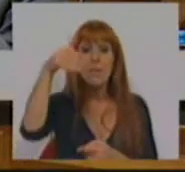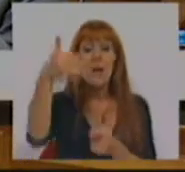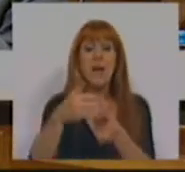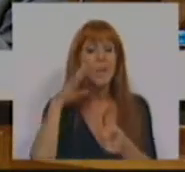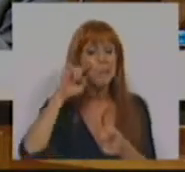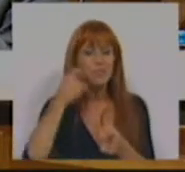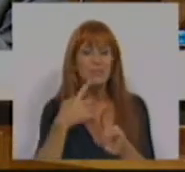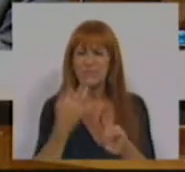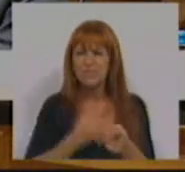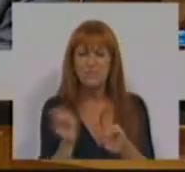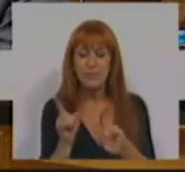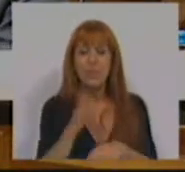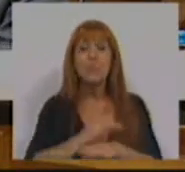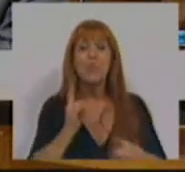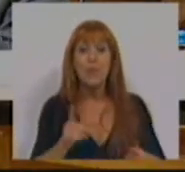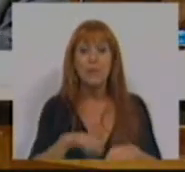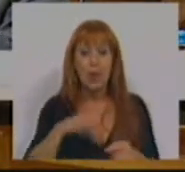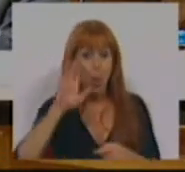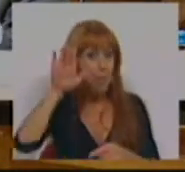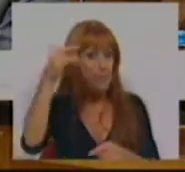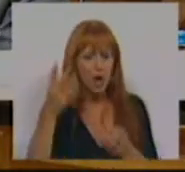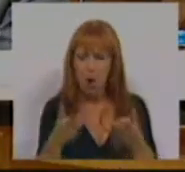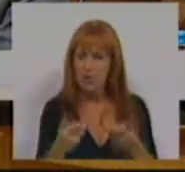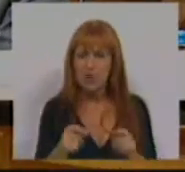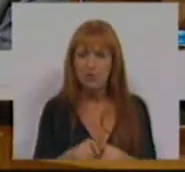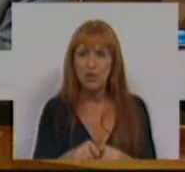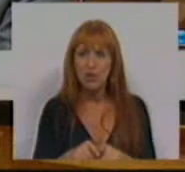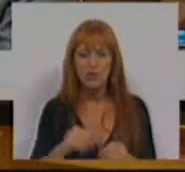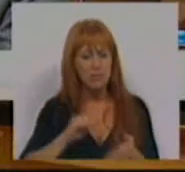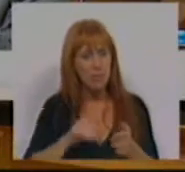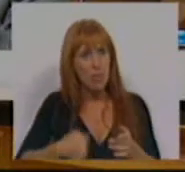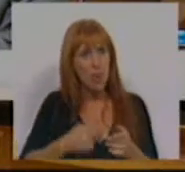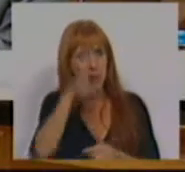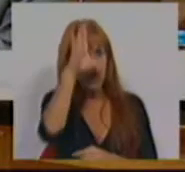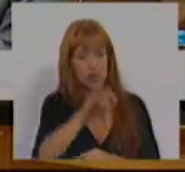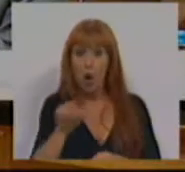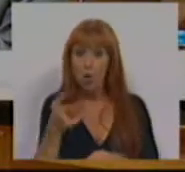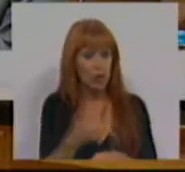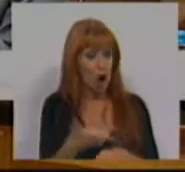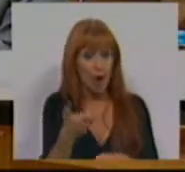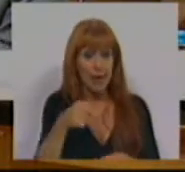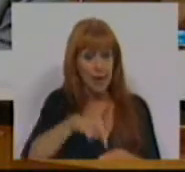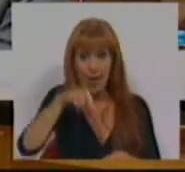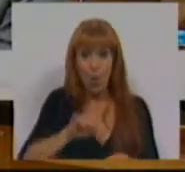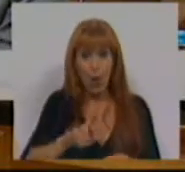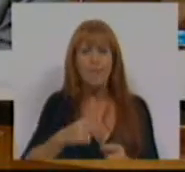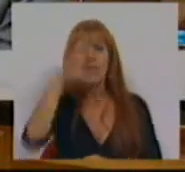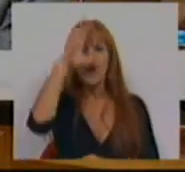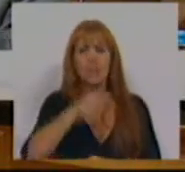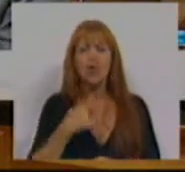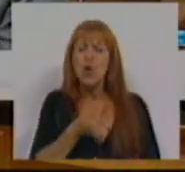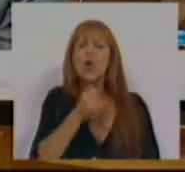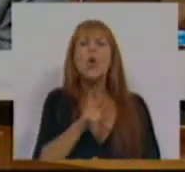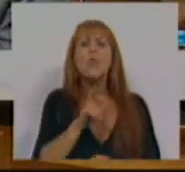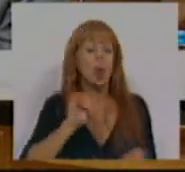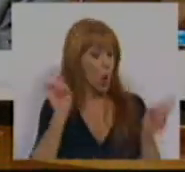de descrédito tem a ver com o seguinte: este é o primeiro orçamento da autoria do Governo sem a Troika. E o Governo